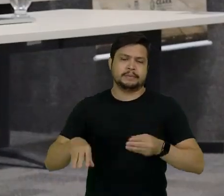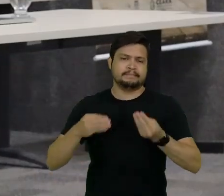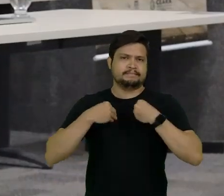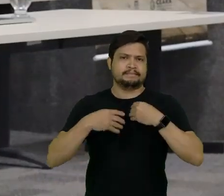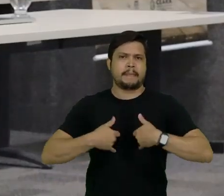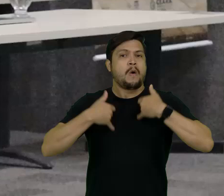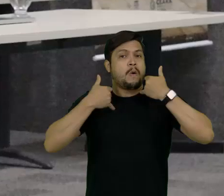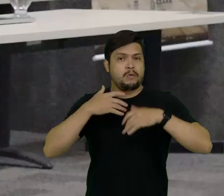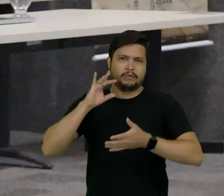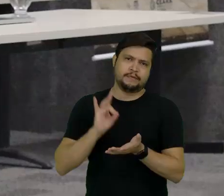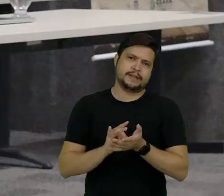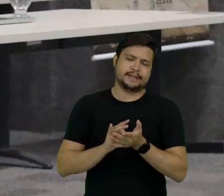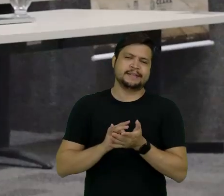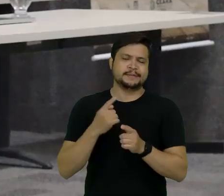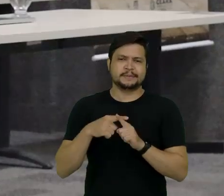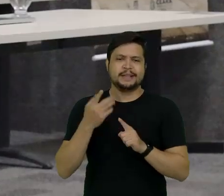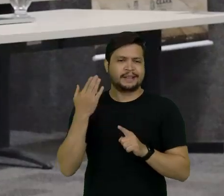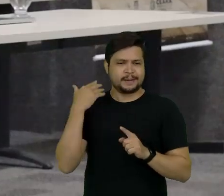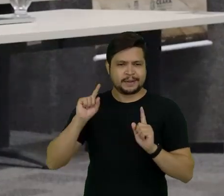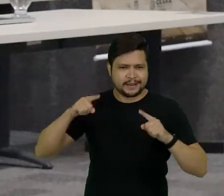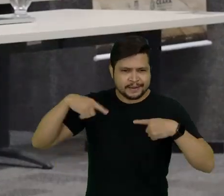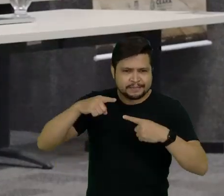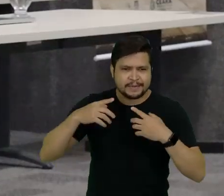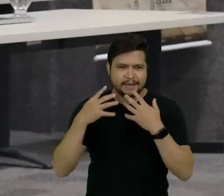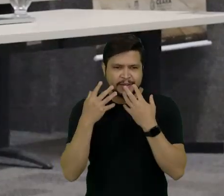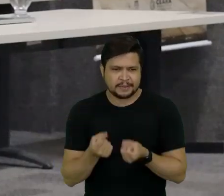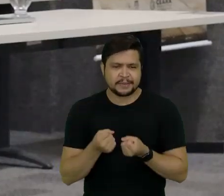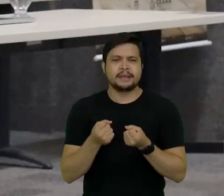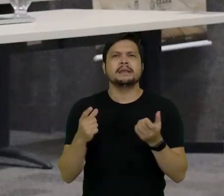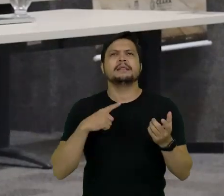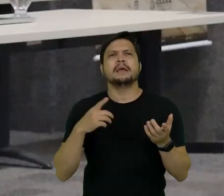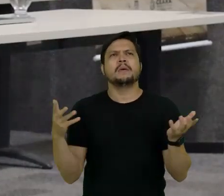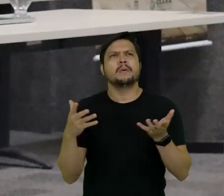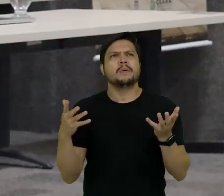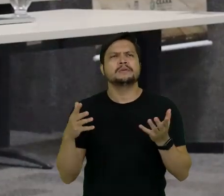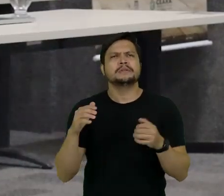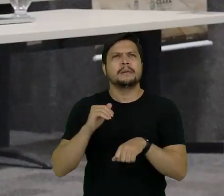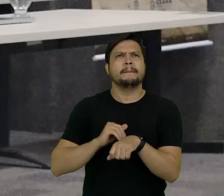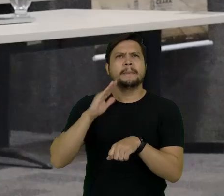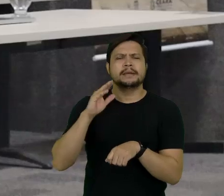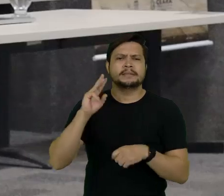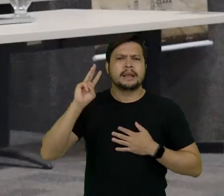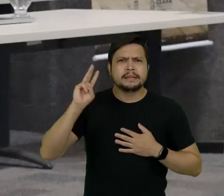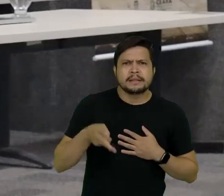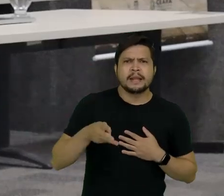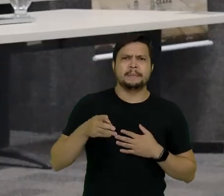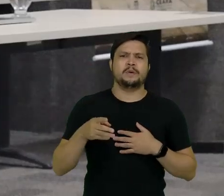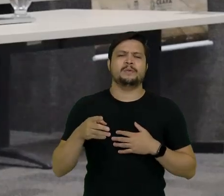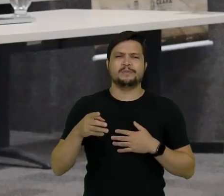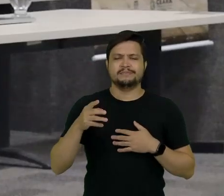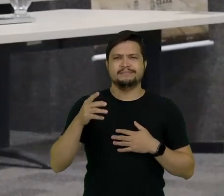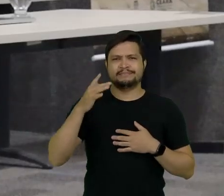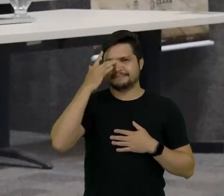que eu mais tenho orgulho mesmo de ter encarado esse desafio e a gente ter hoje mais de 3